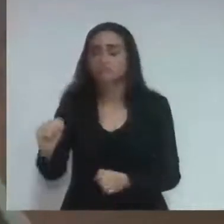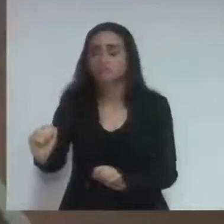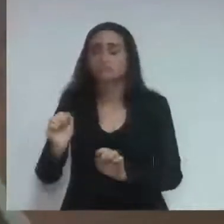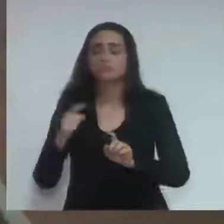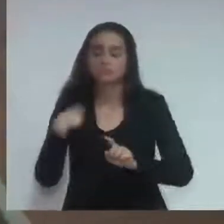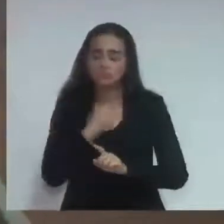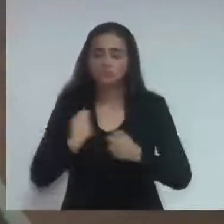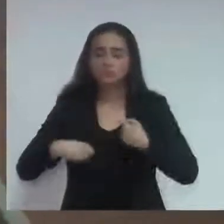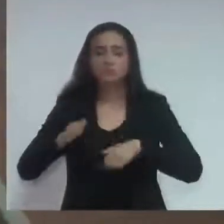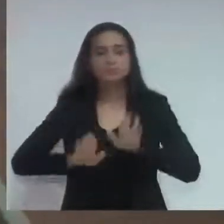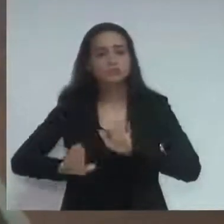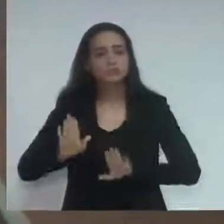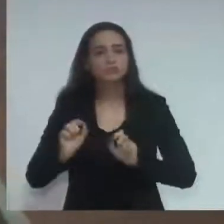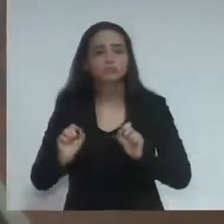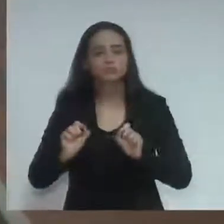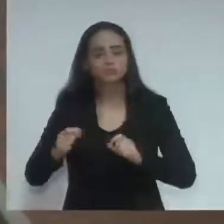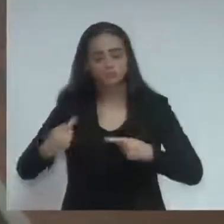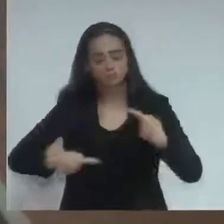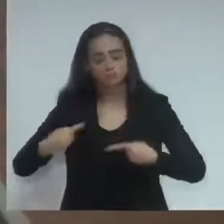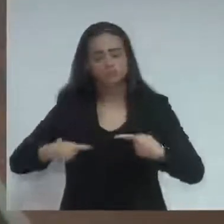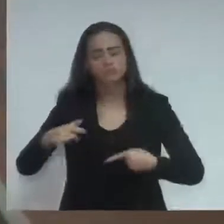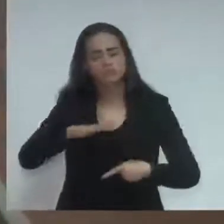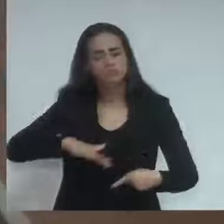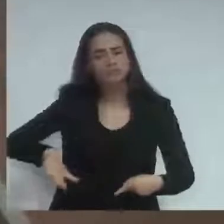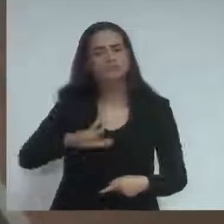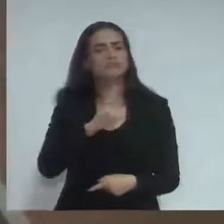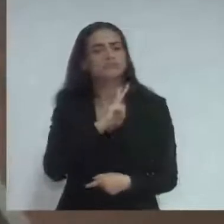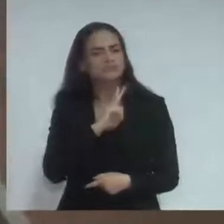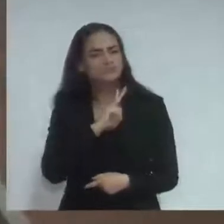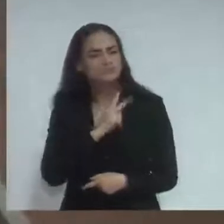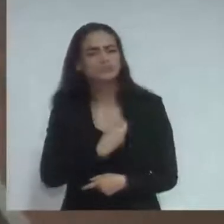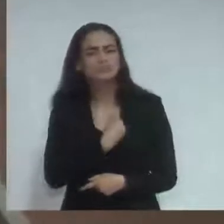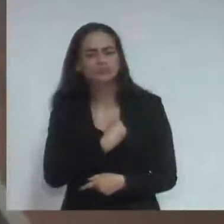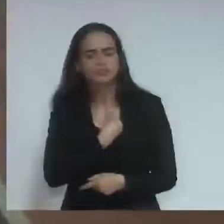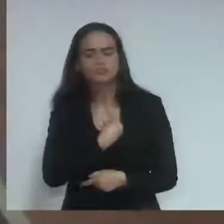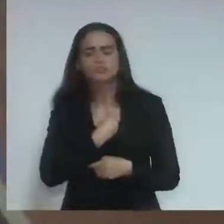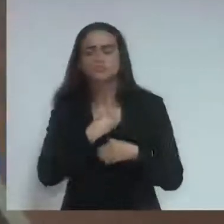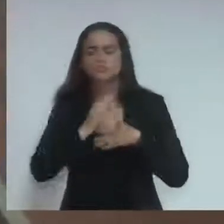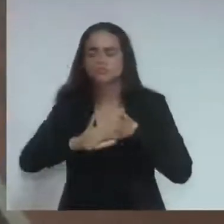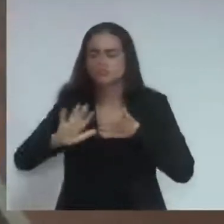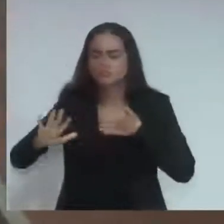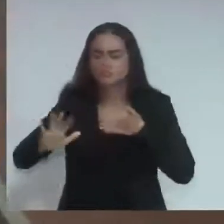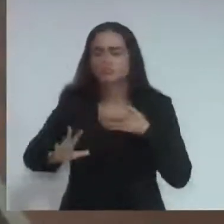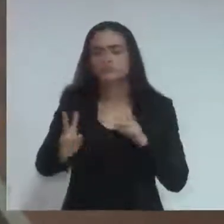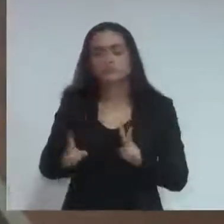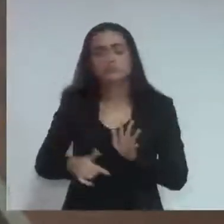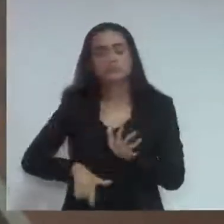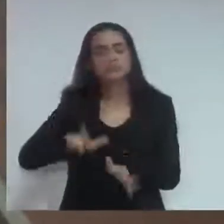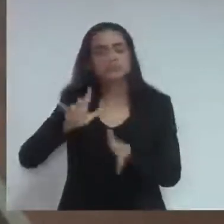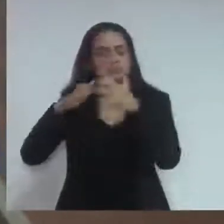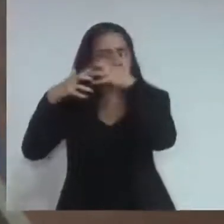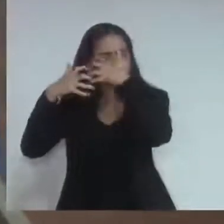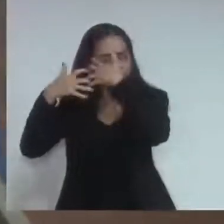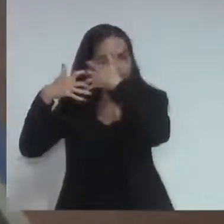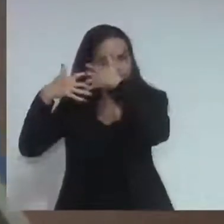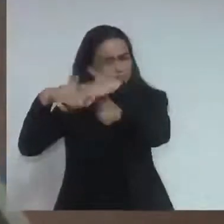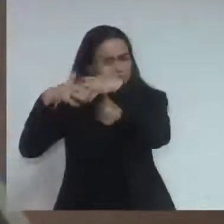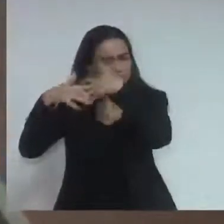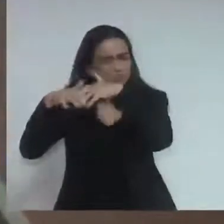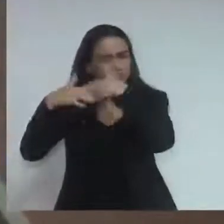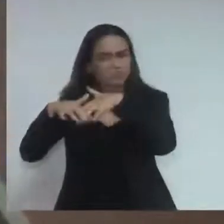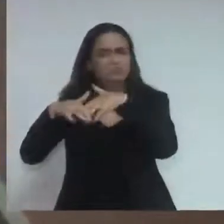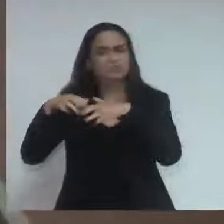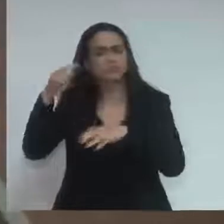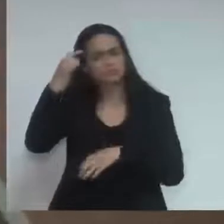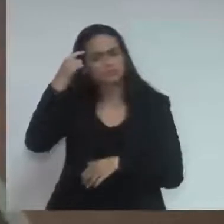político, na vida pessoal, em todas as esferas, de como agir, de como falar. Não é deixar de agir, não é tolir o direito